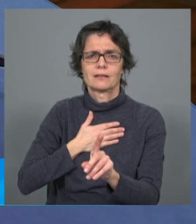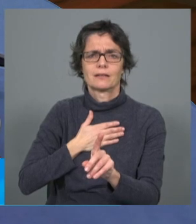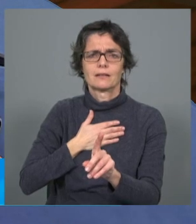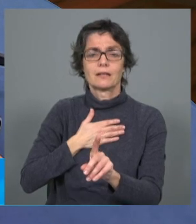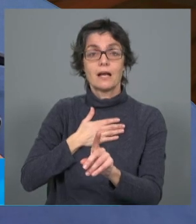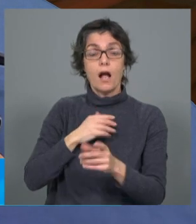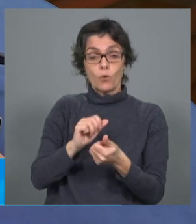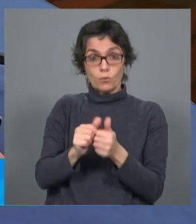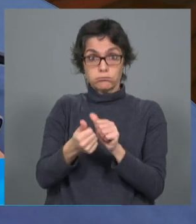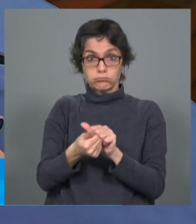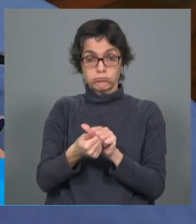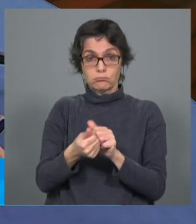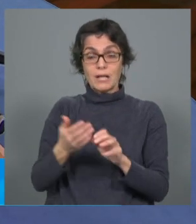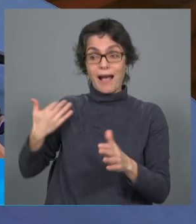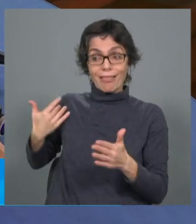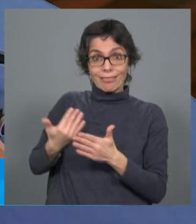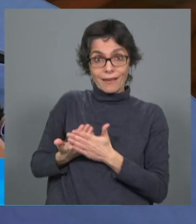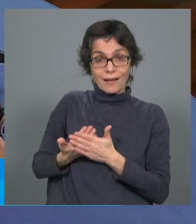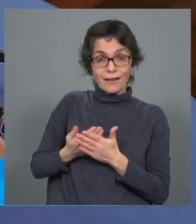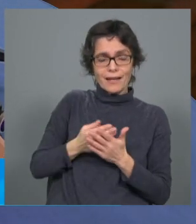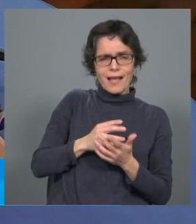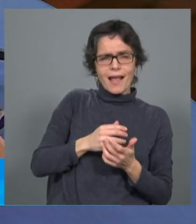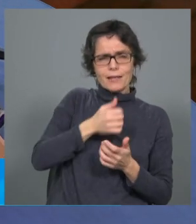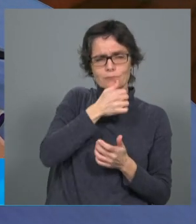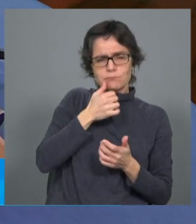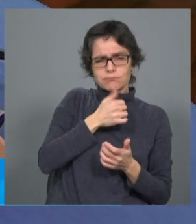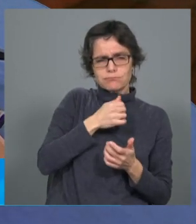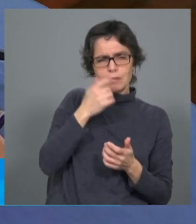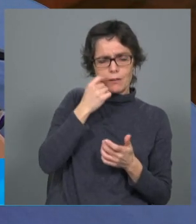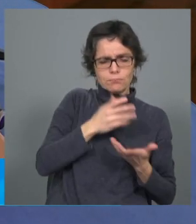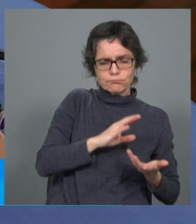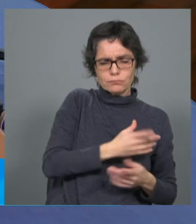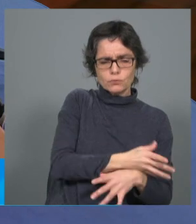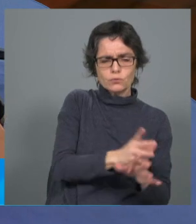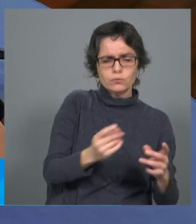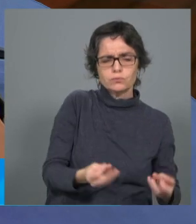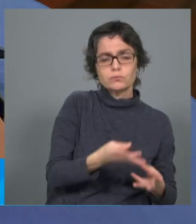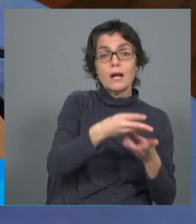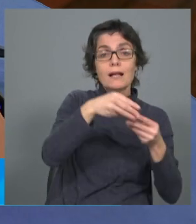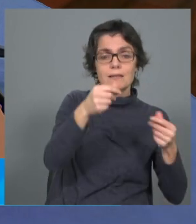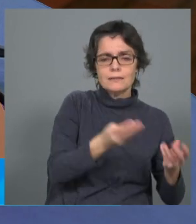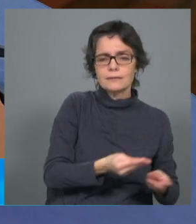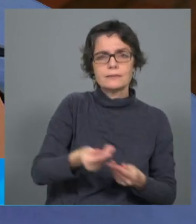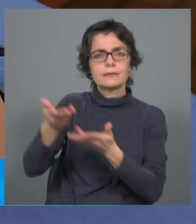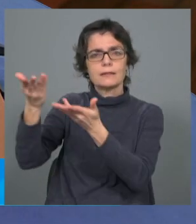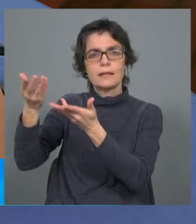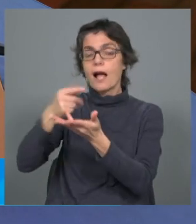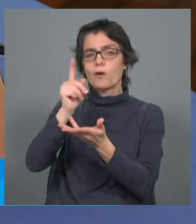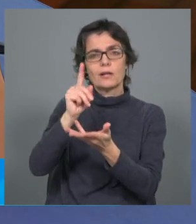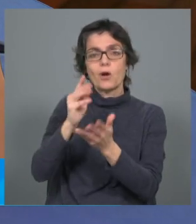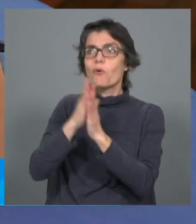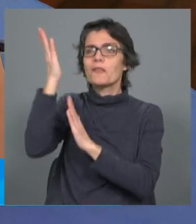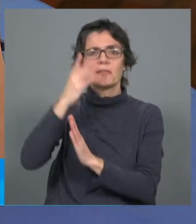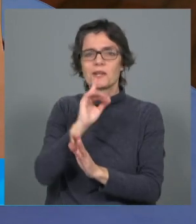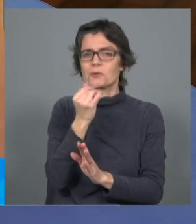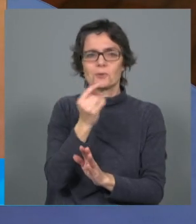esses sacrifícios humanos o que importa é outro estilo de vida que promova a dignidade humana, que promova a vida.